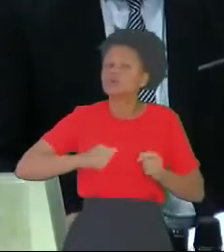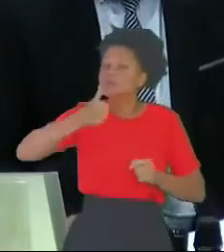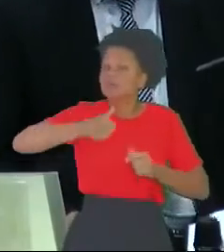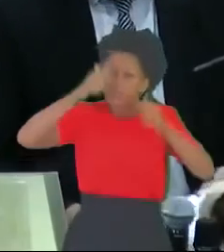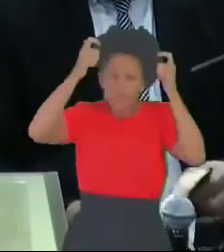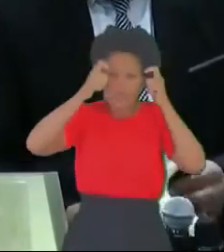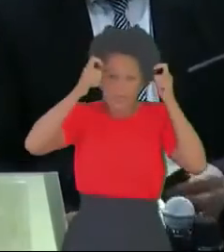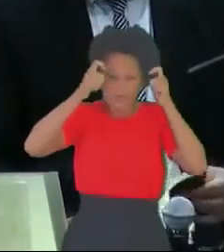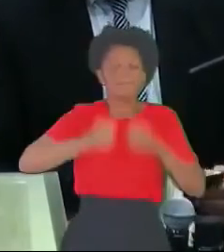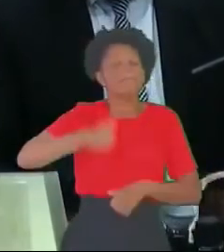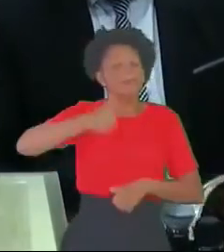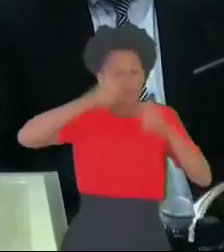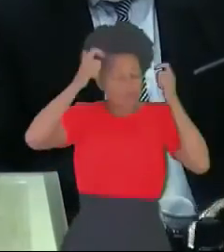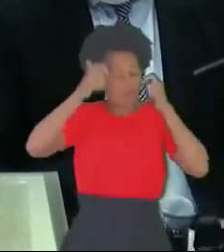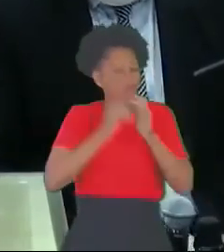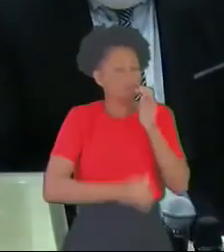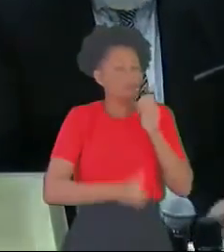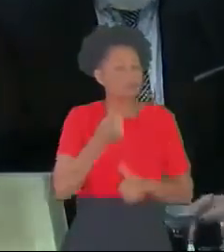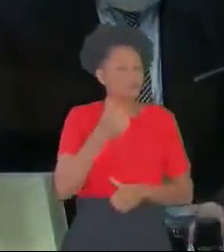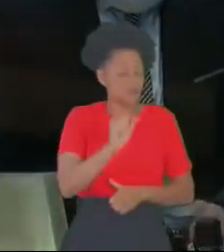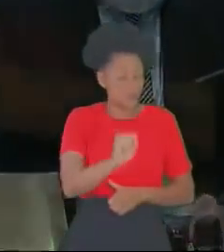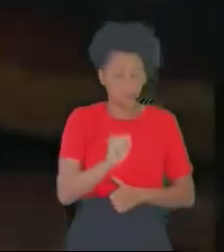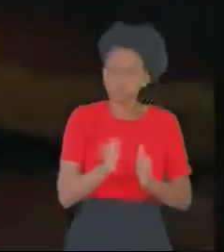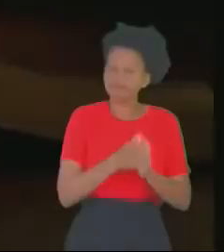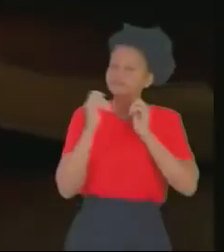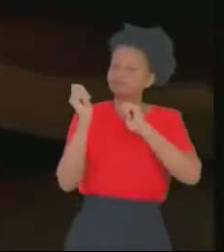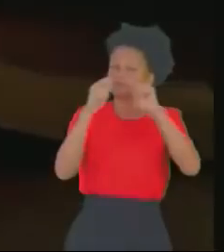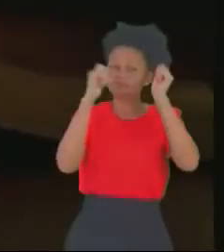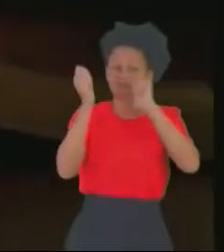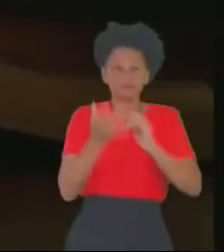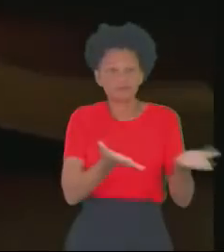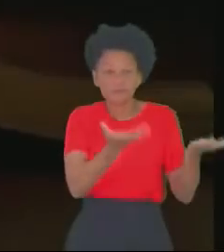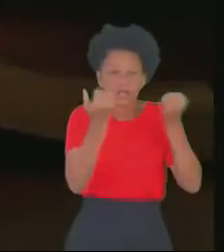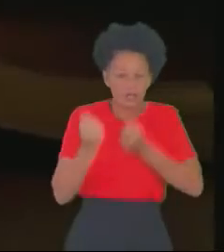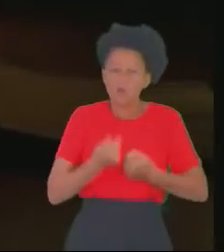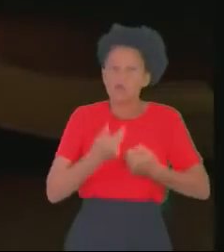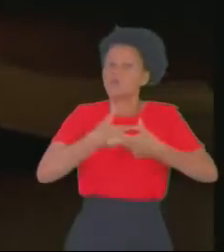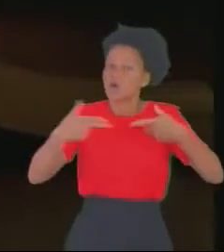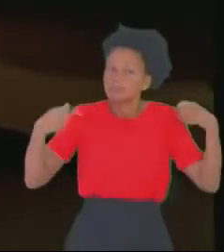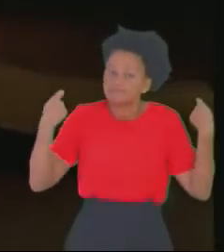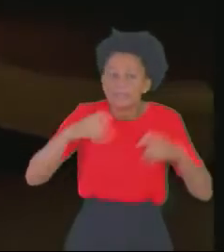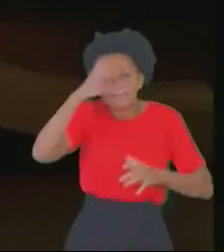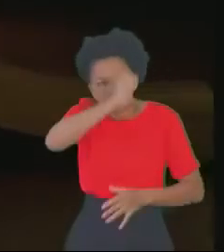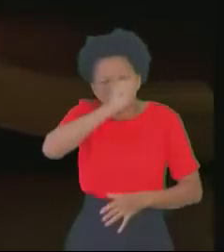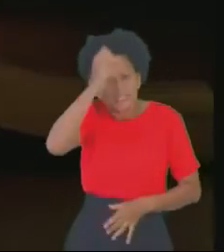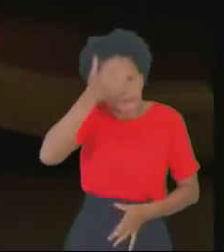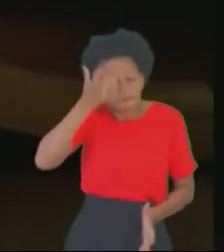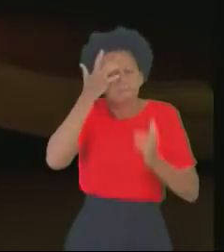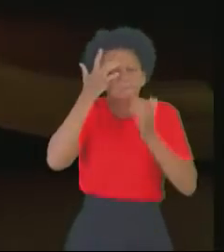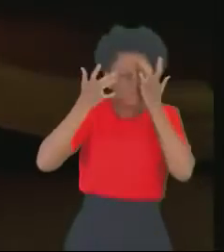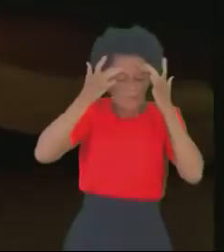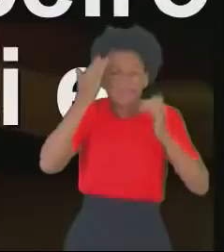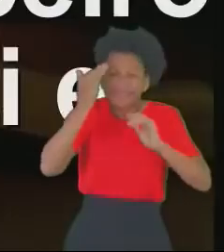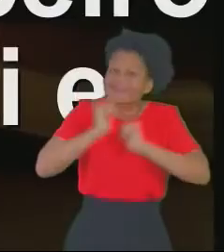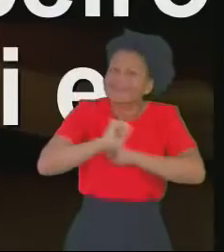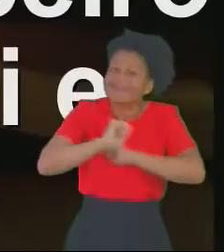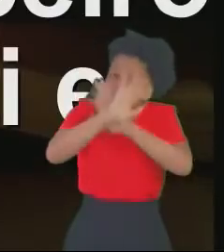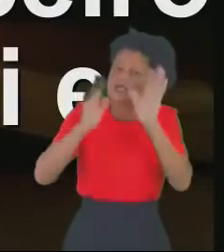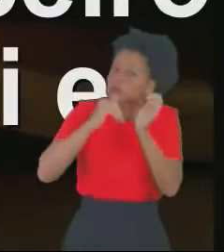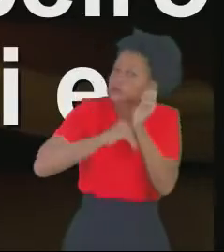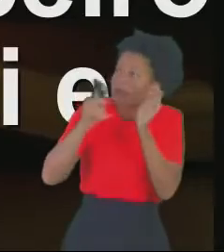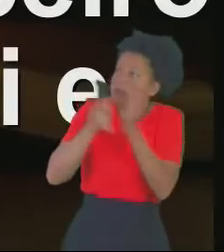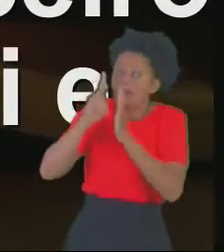1 Reis capítulo 18, aleluia. Vamos ver, irmão, essas coisas a gente precisa aprender. A gente precisa entender os segredos de